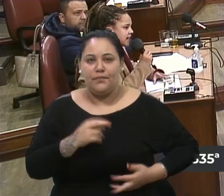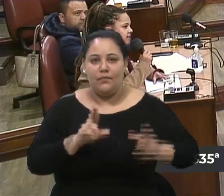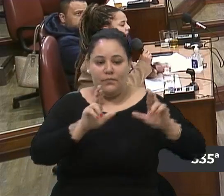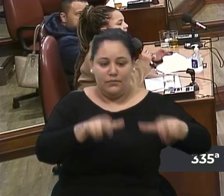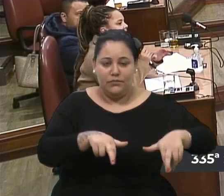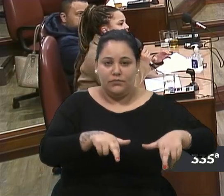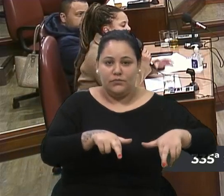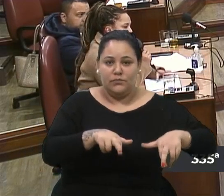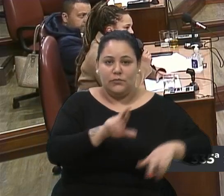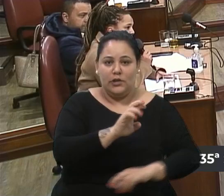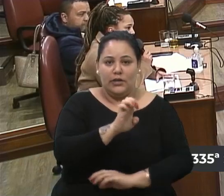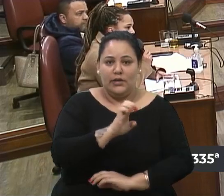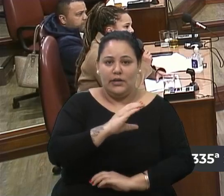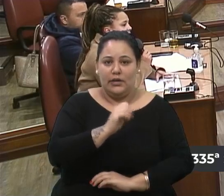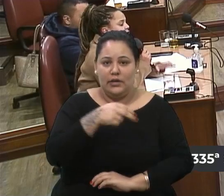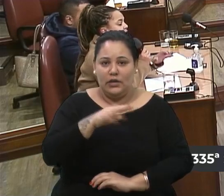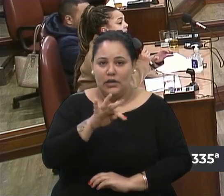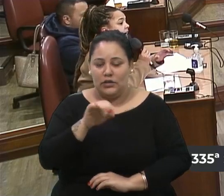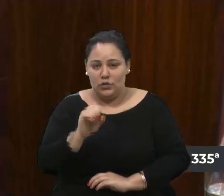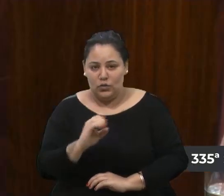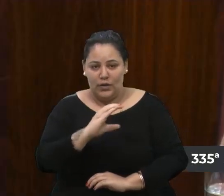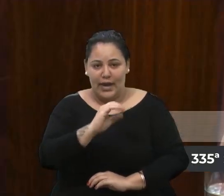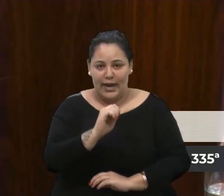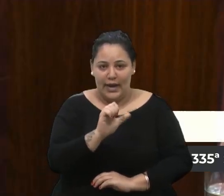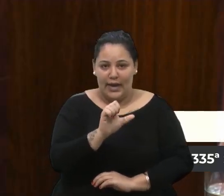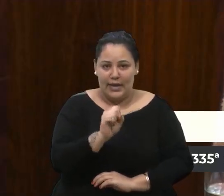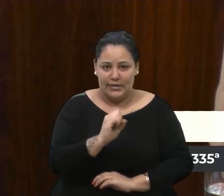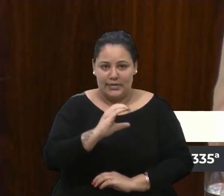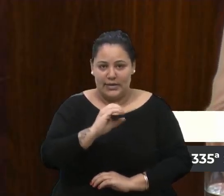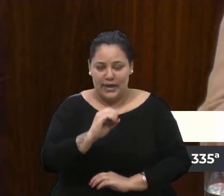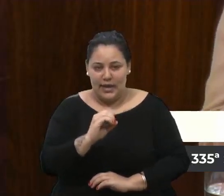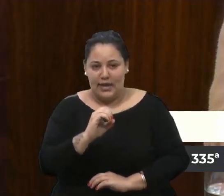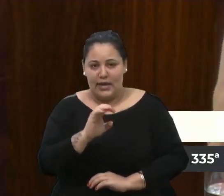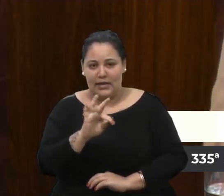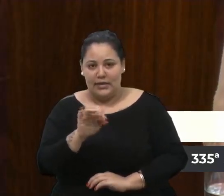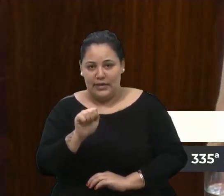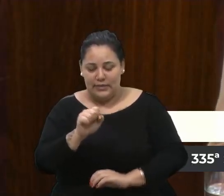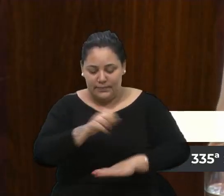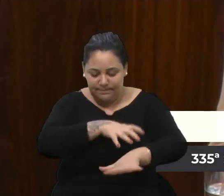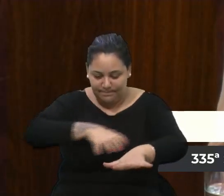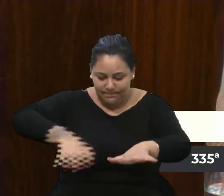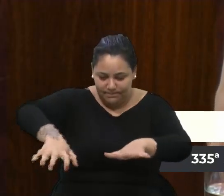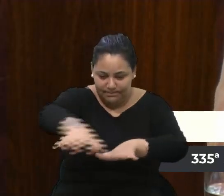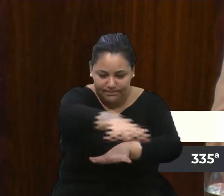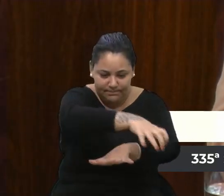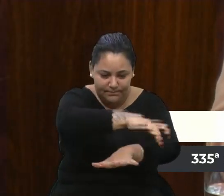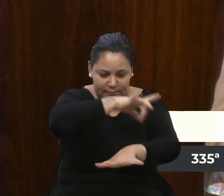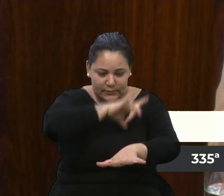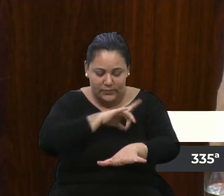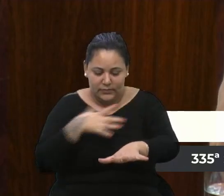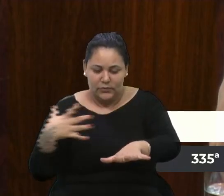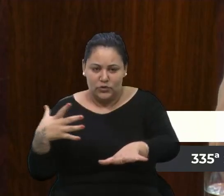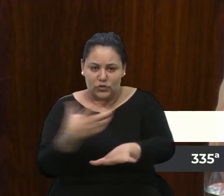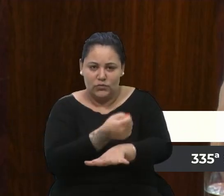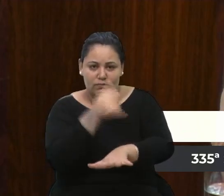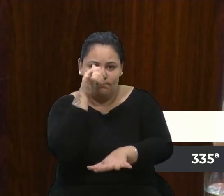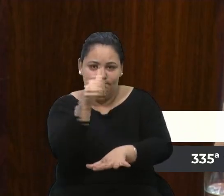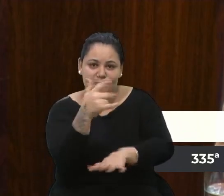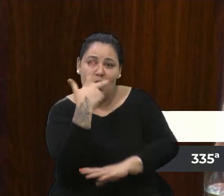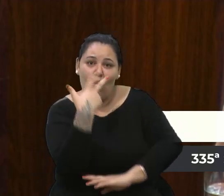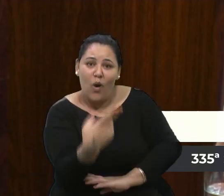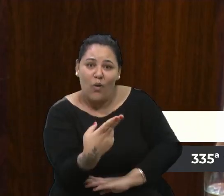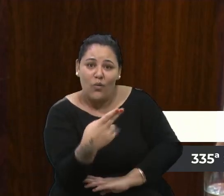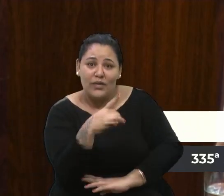das Cascatas, loteamento Balardim e Parada Cristal, que tem todos o mesmo ônibus, eles têm apenas